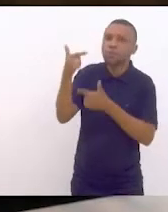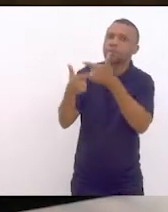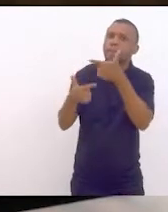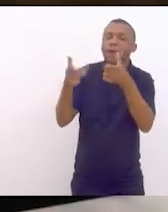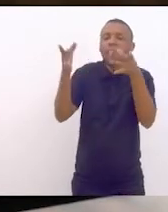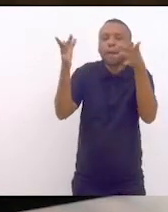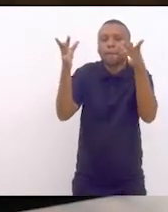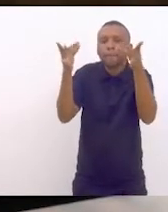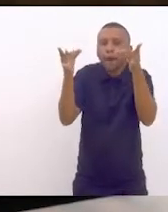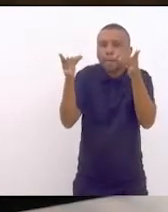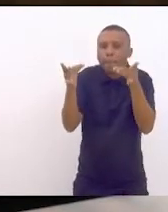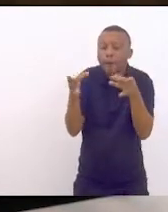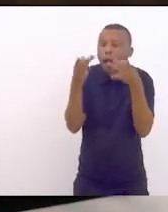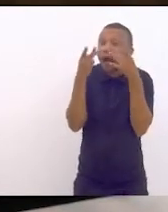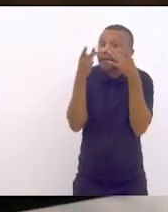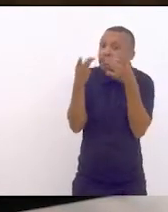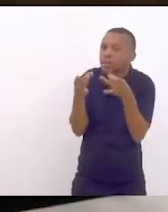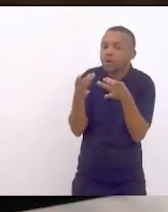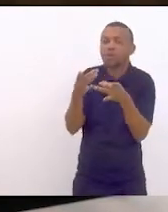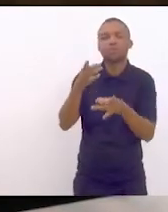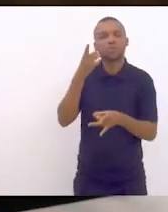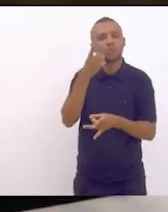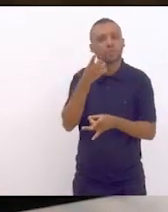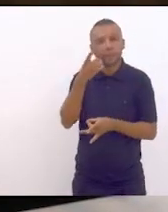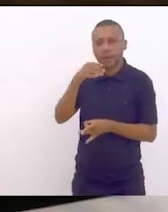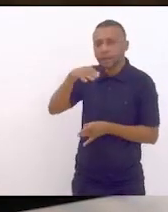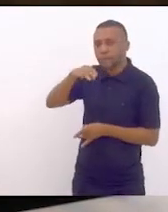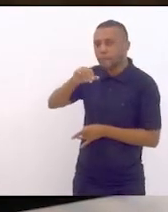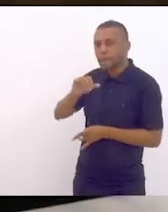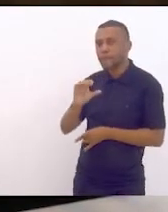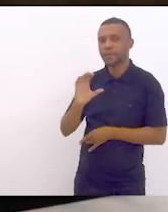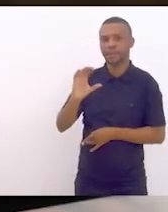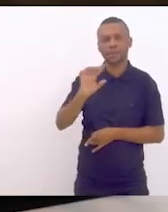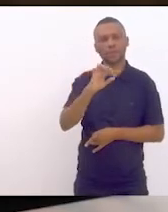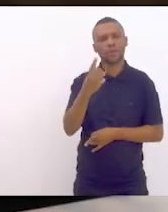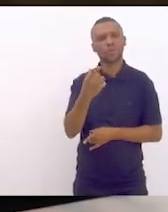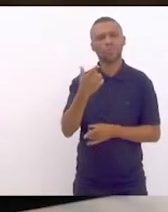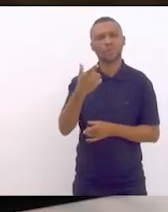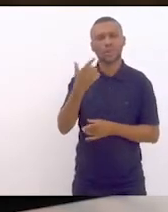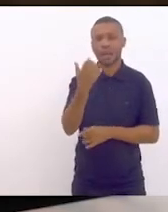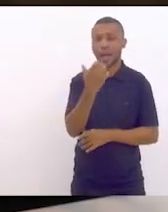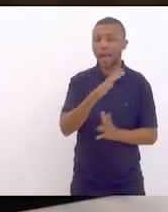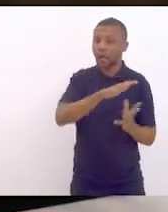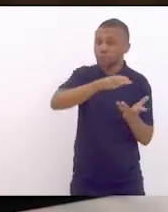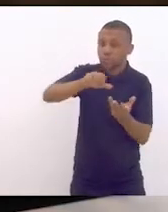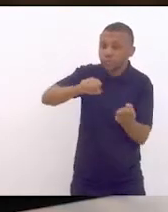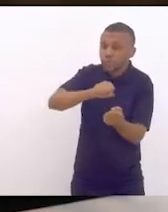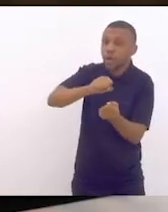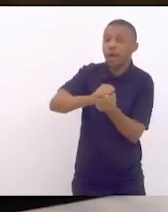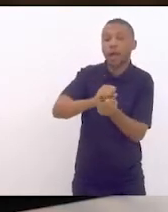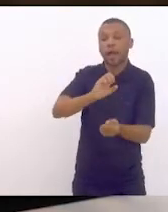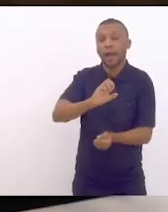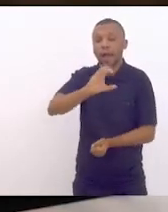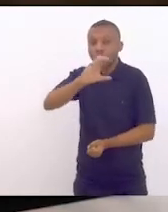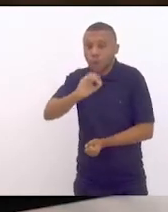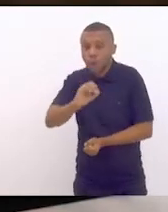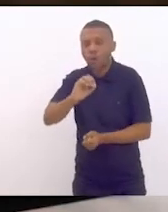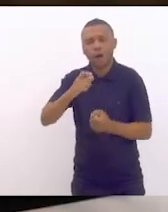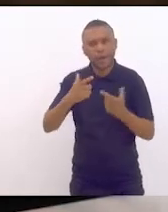a atenção do deputado Mink, sempre nosso eco-guerreiro, mas que entende a